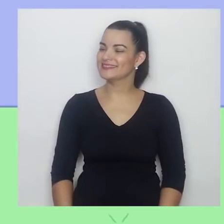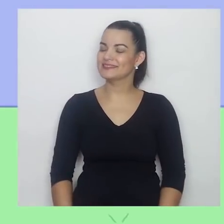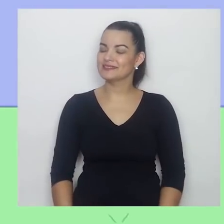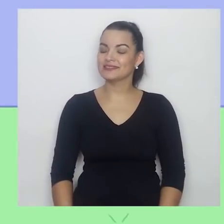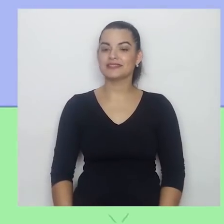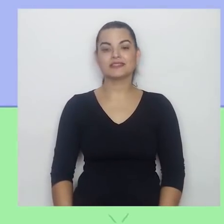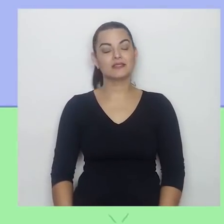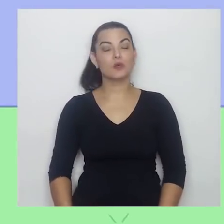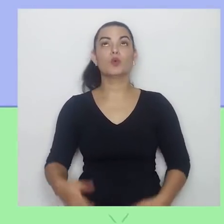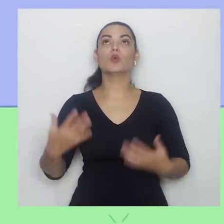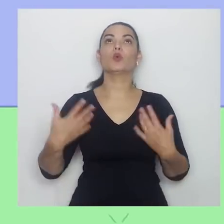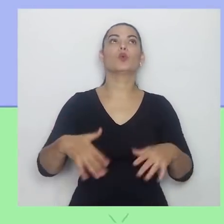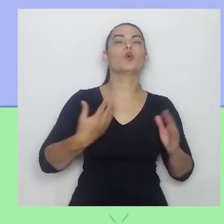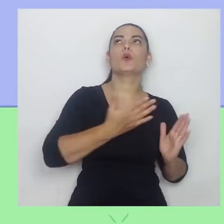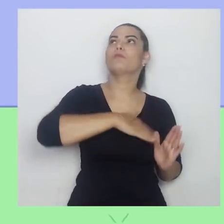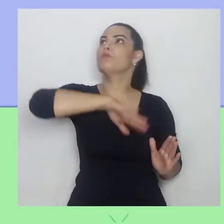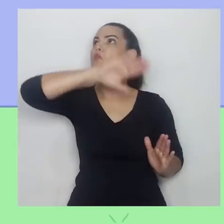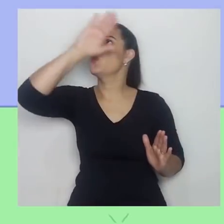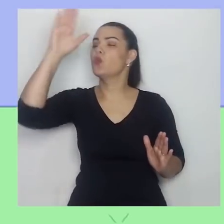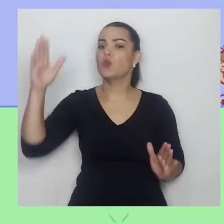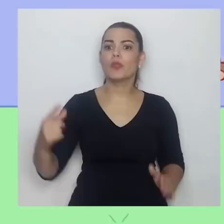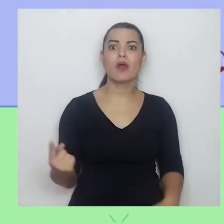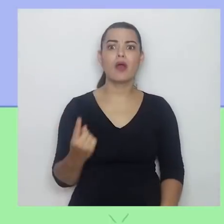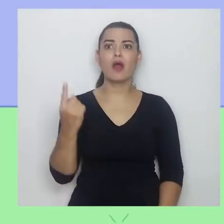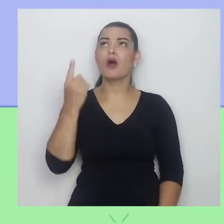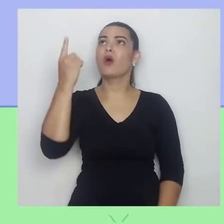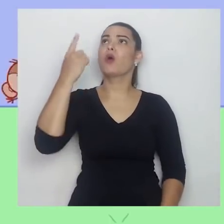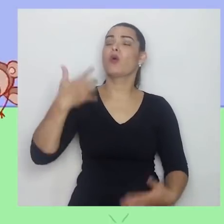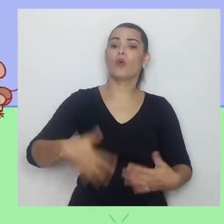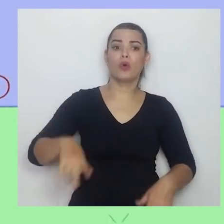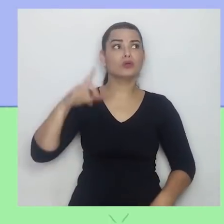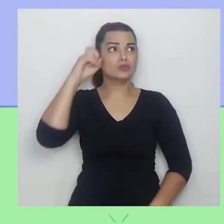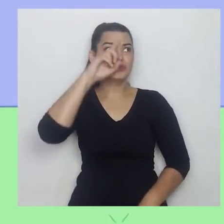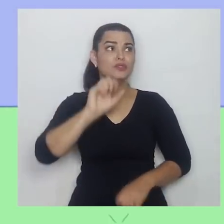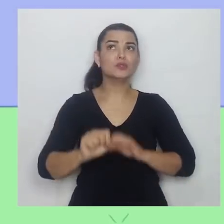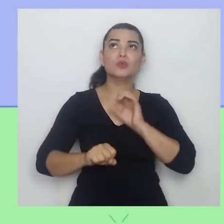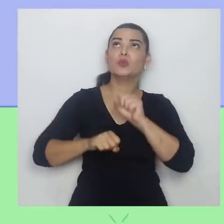Que montanha grande! Vai dar um trabalhão pra subir.